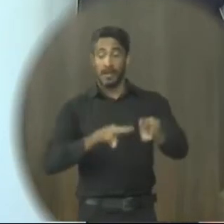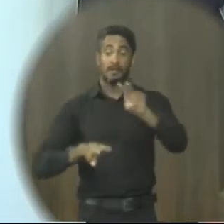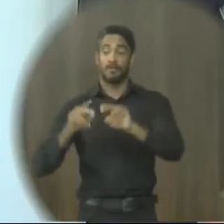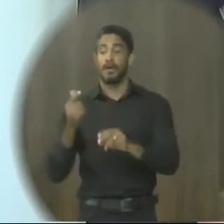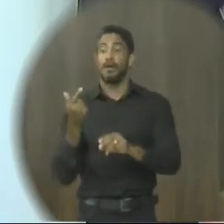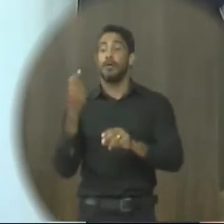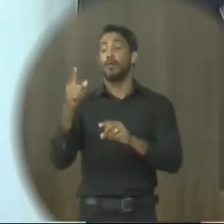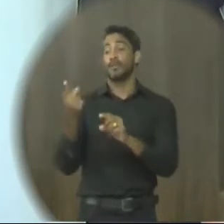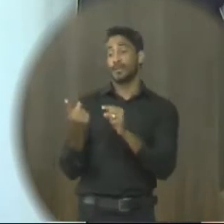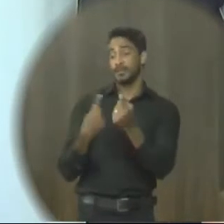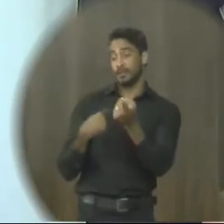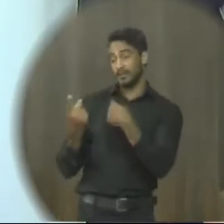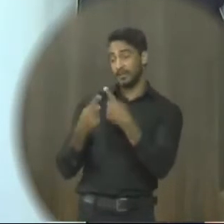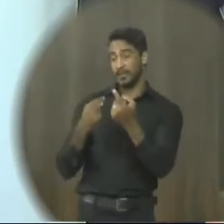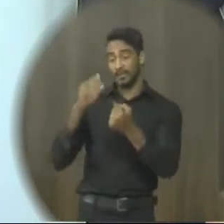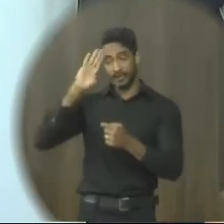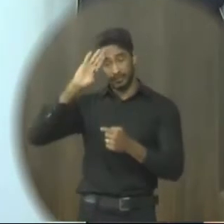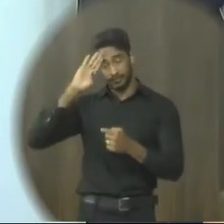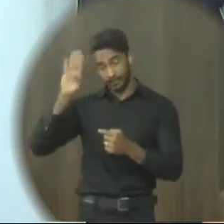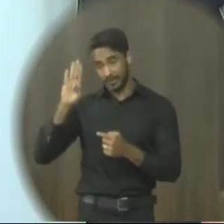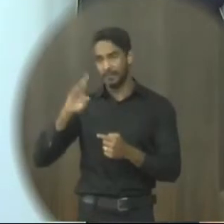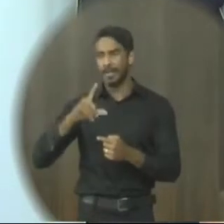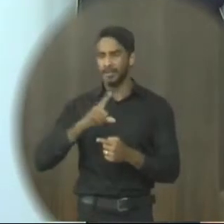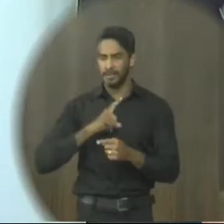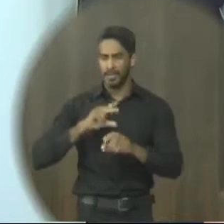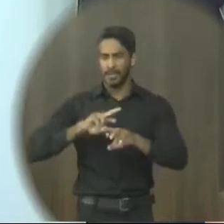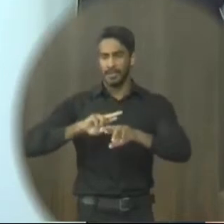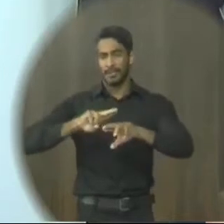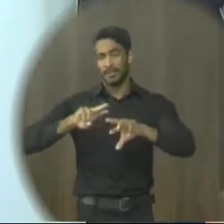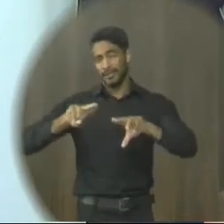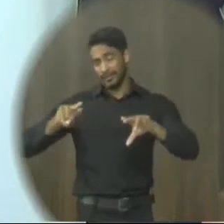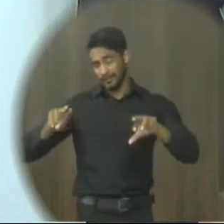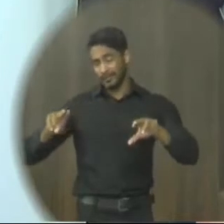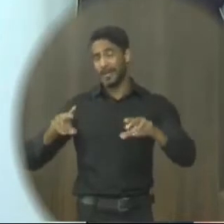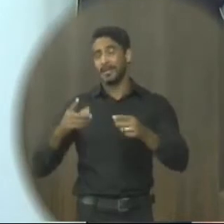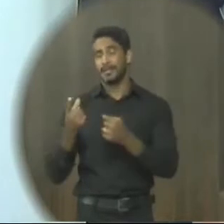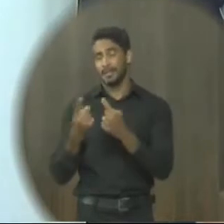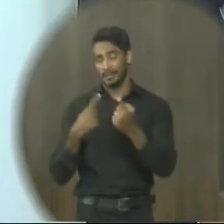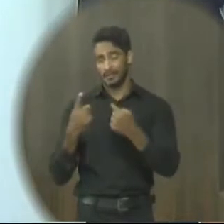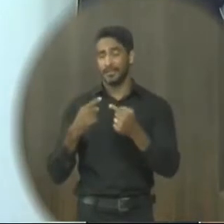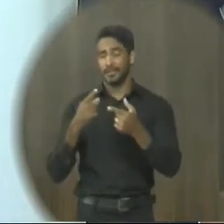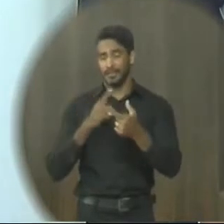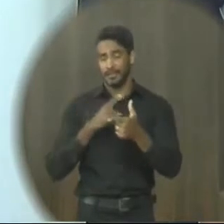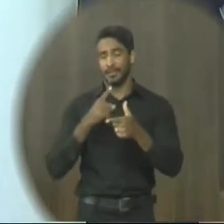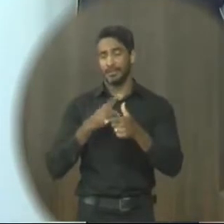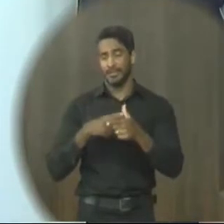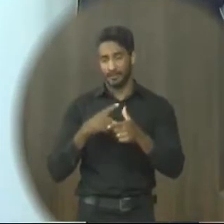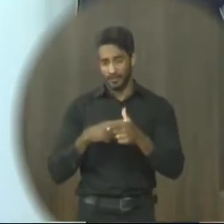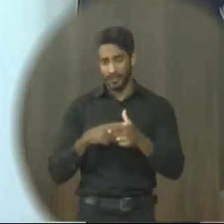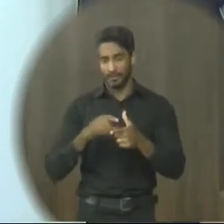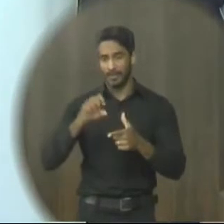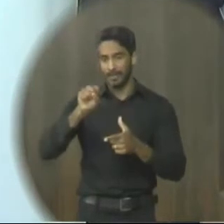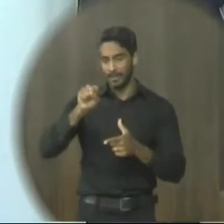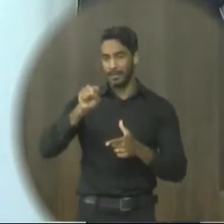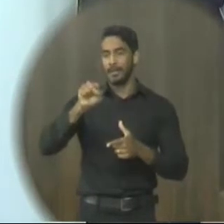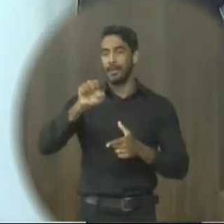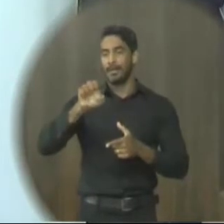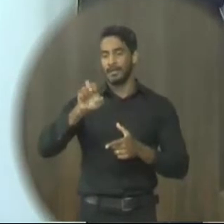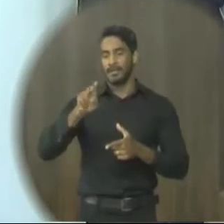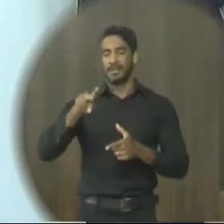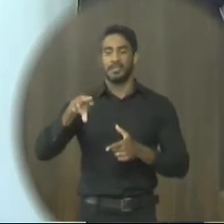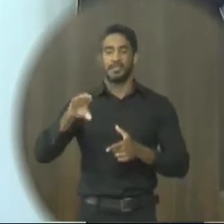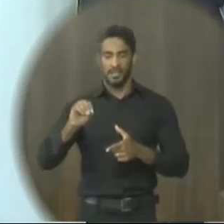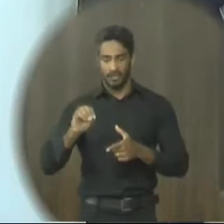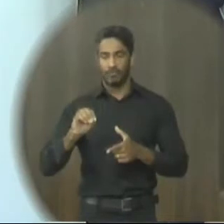outras avenidas, que, né, são diversas avenidas nessa situação. Então a Sérgio Pereira, ela pode ser